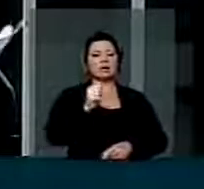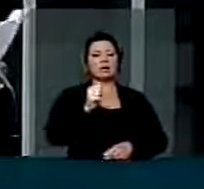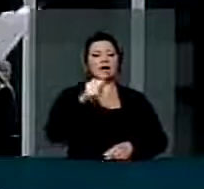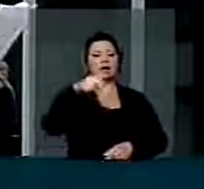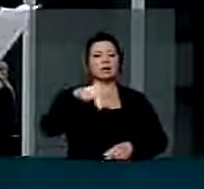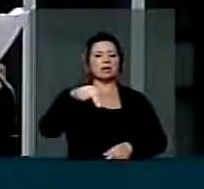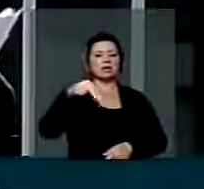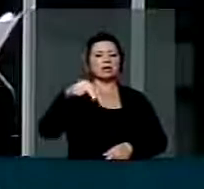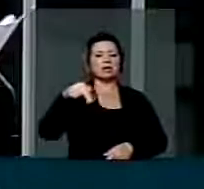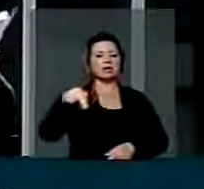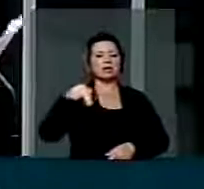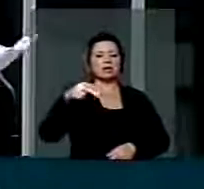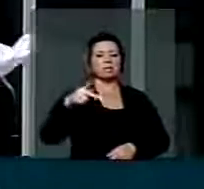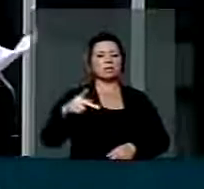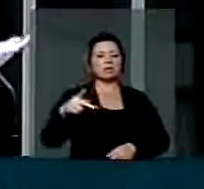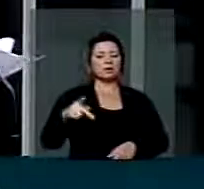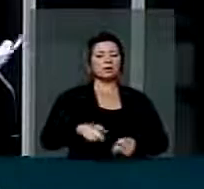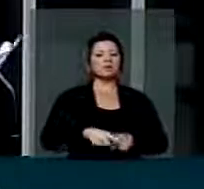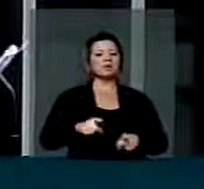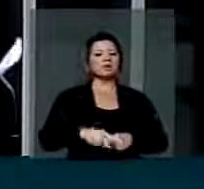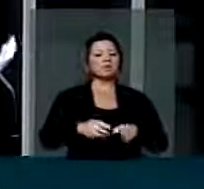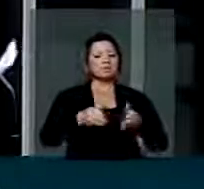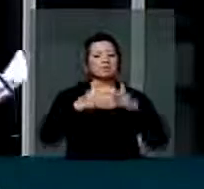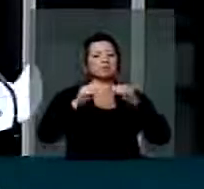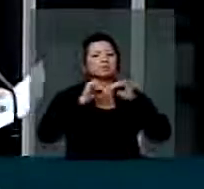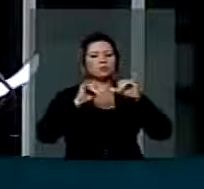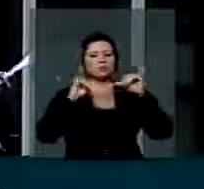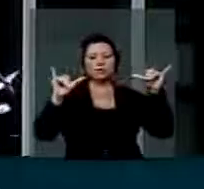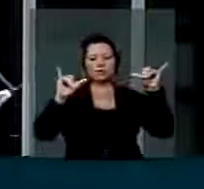ANP. Agradeço, senhor presidente, e solicito a